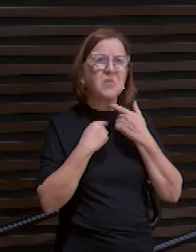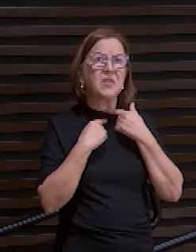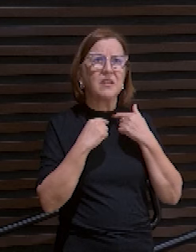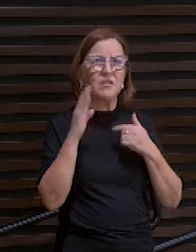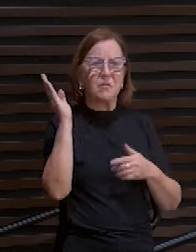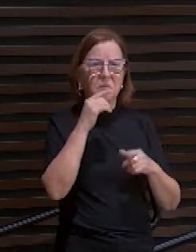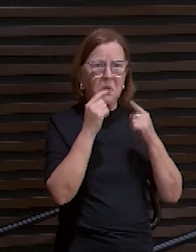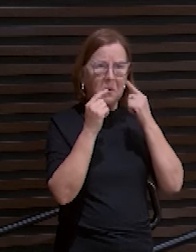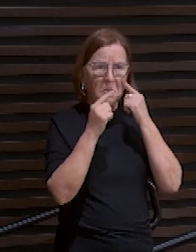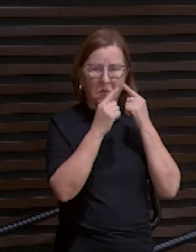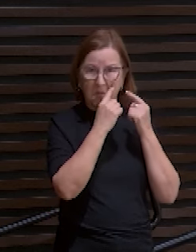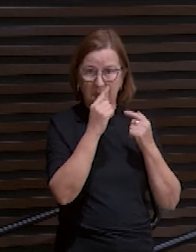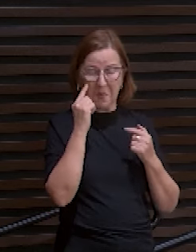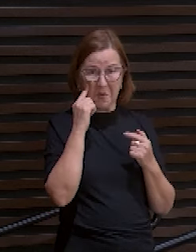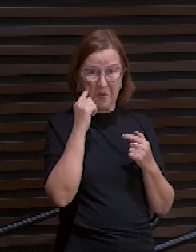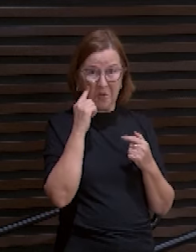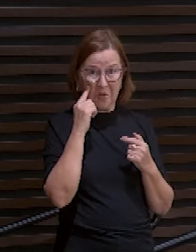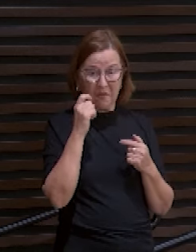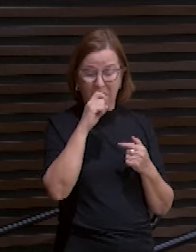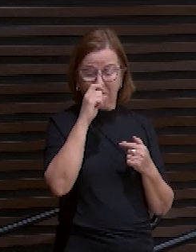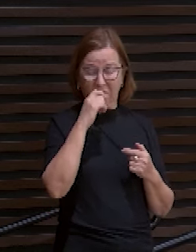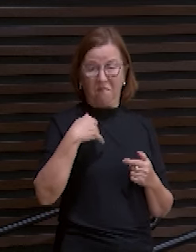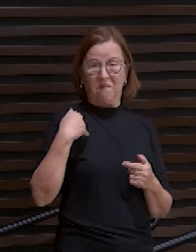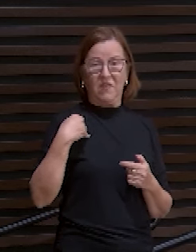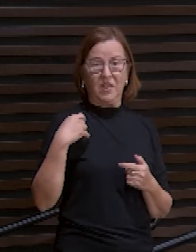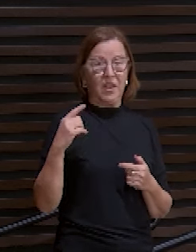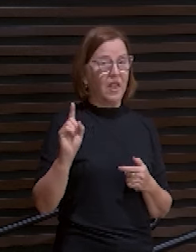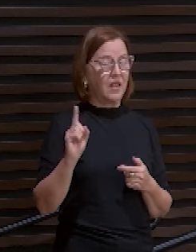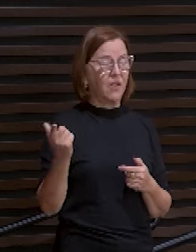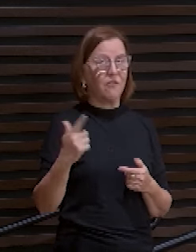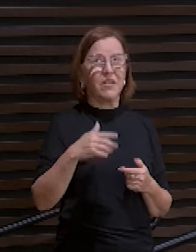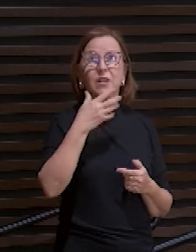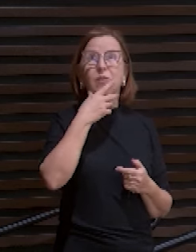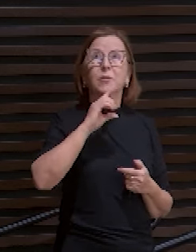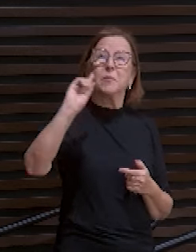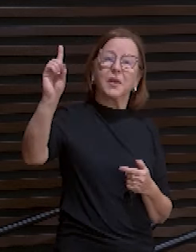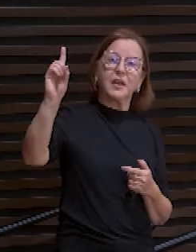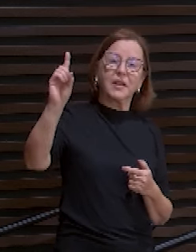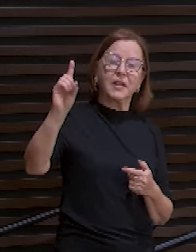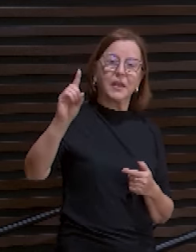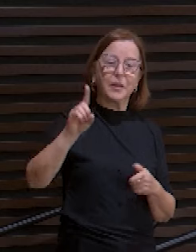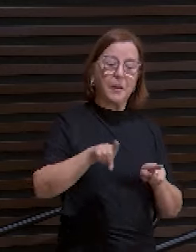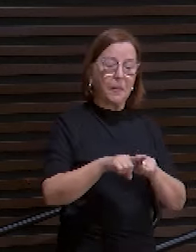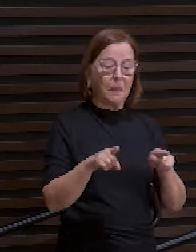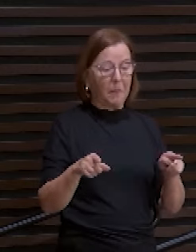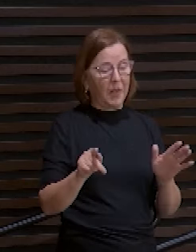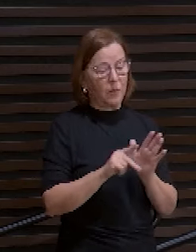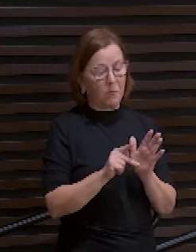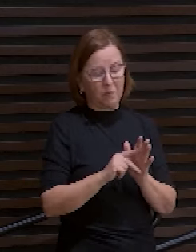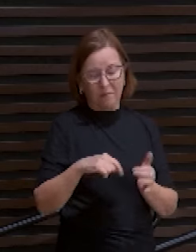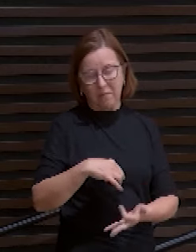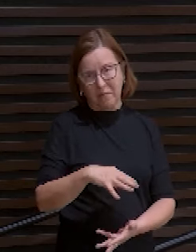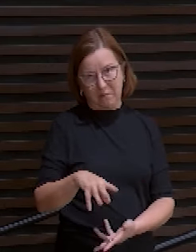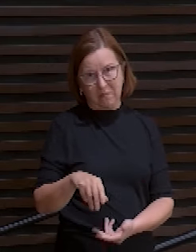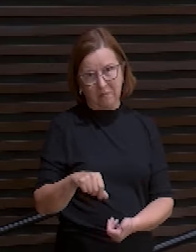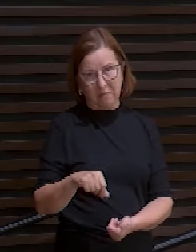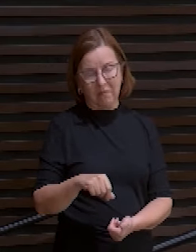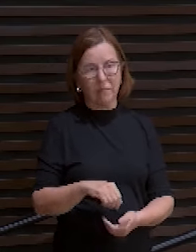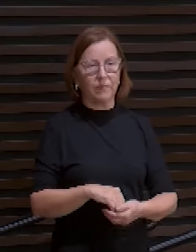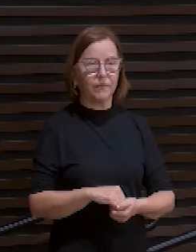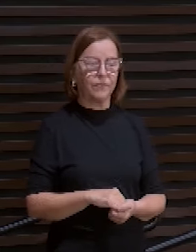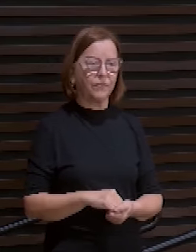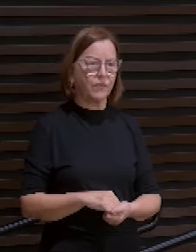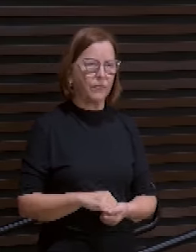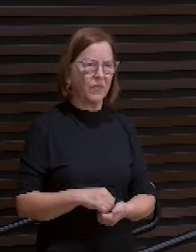soberba da vida não procede do pai mas procede do mundo